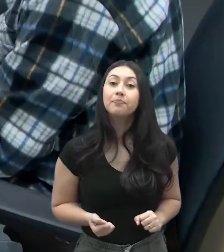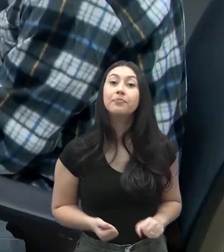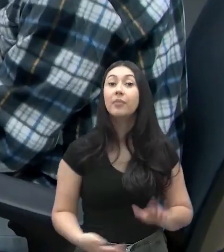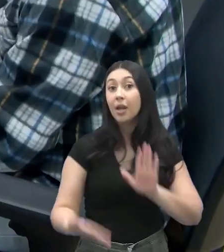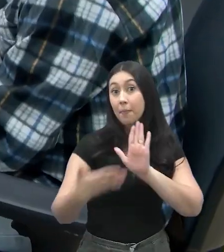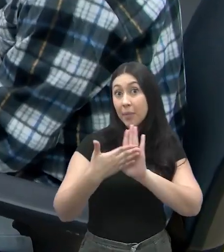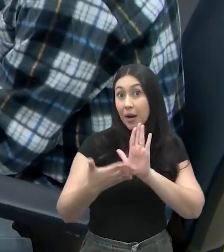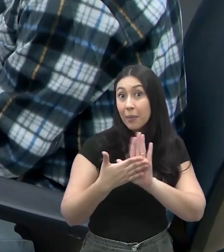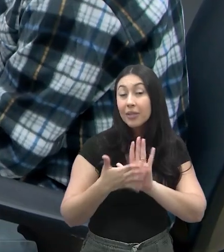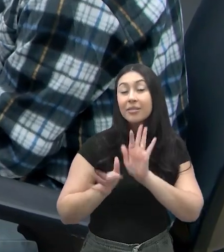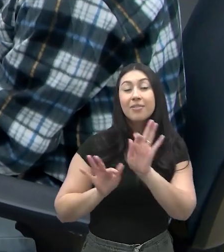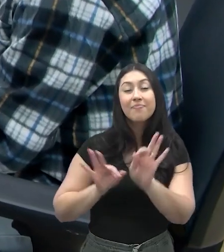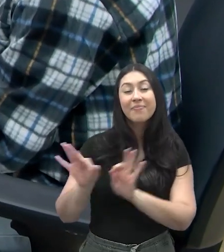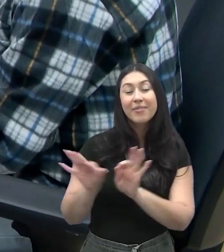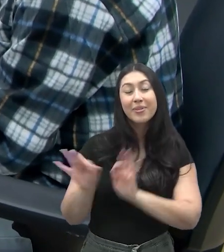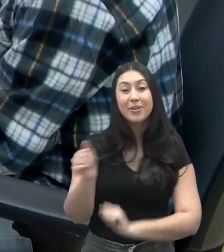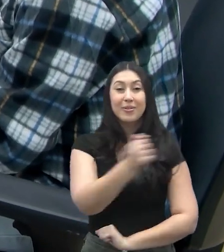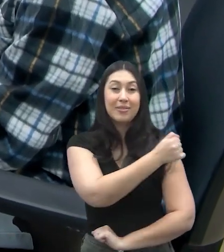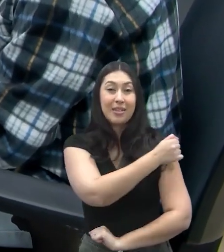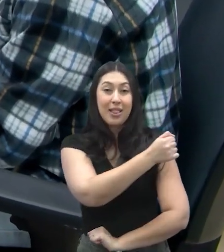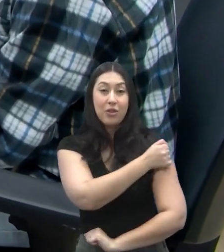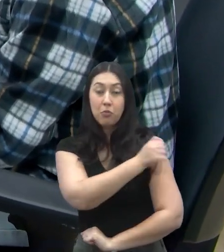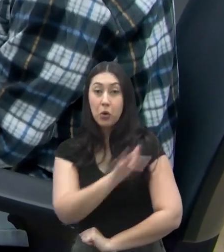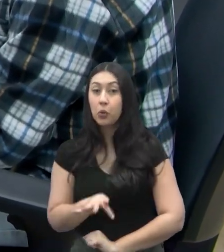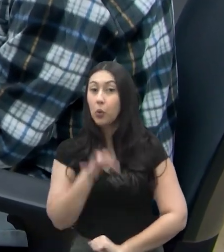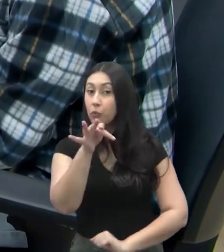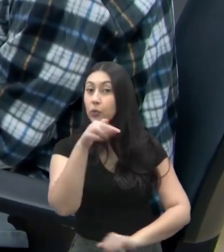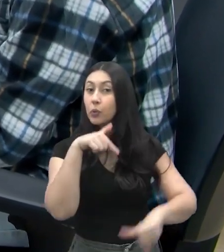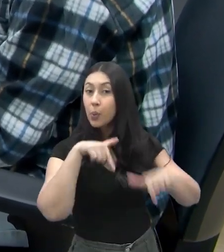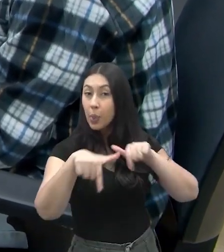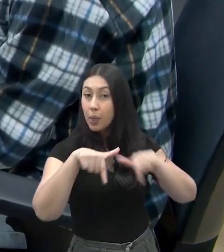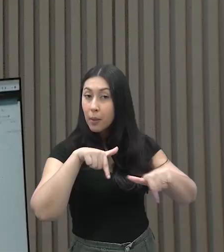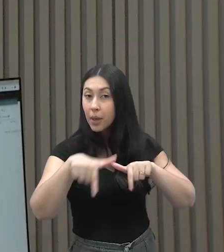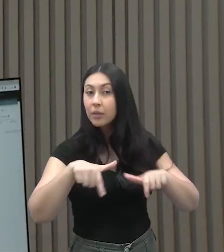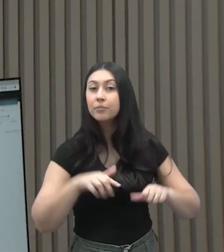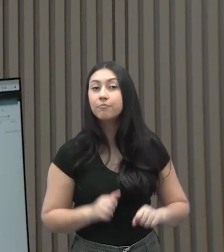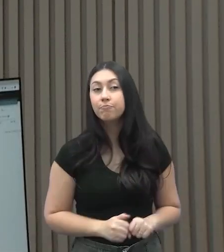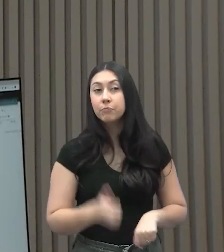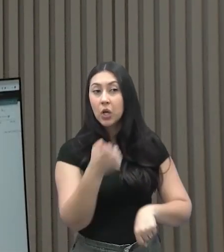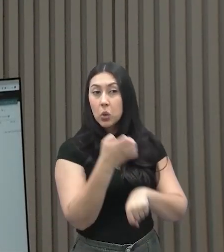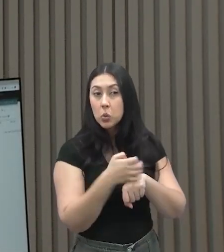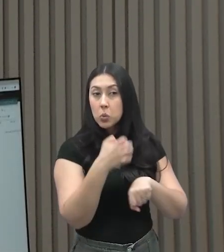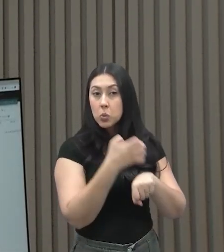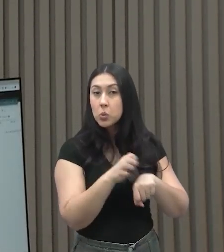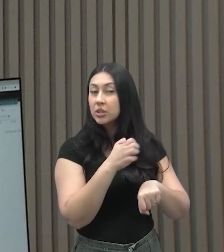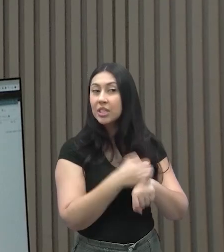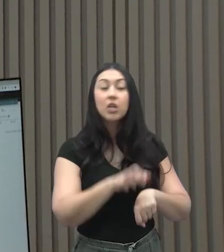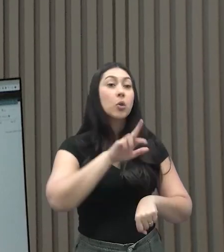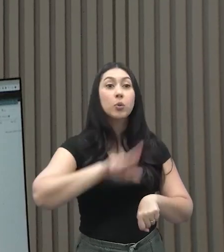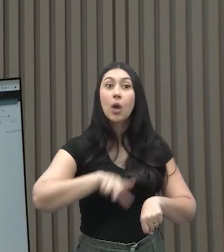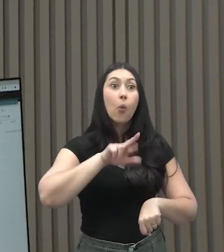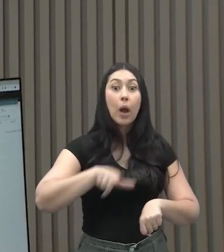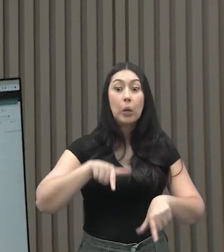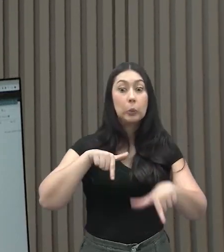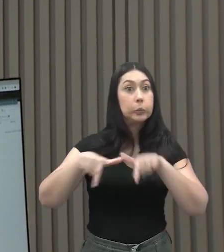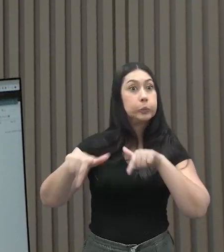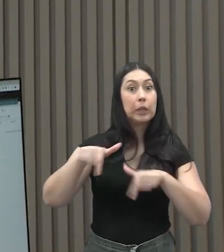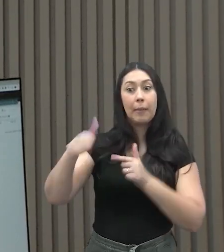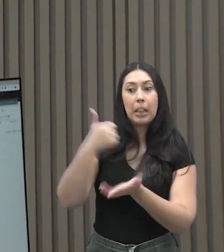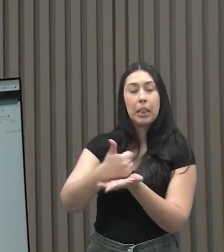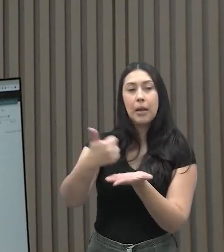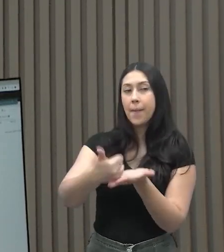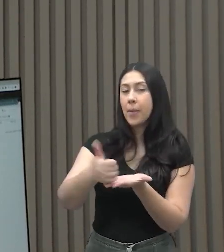setor. A proposta é preparar os estudantes para o mercado de trabalho. O estágio ele não é um trabalho, né,